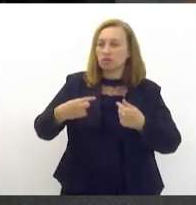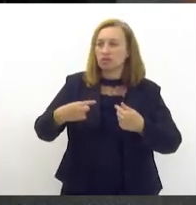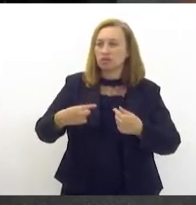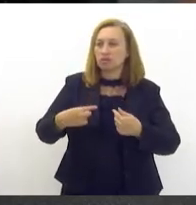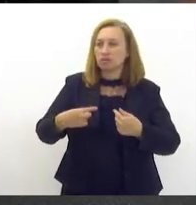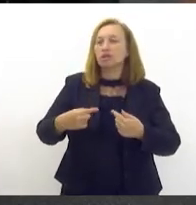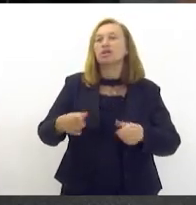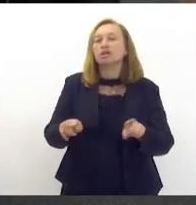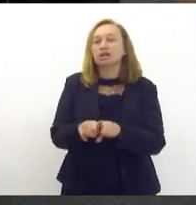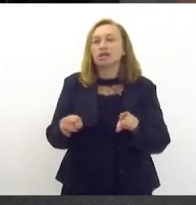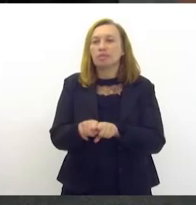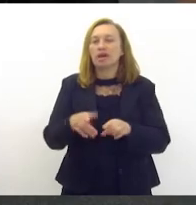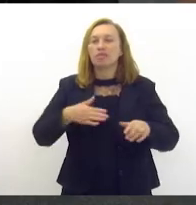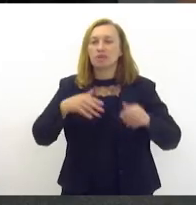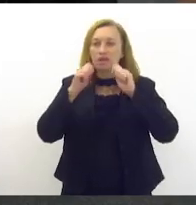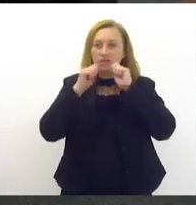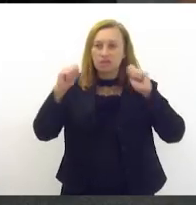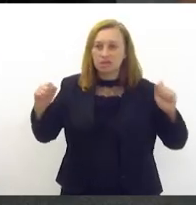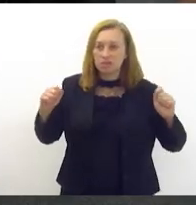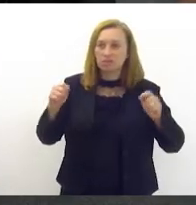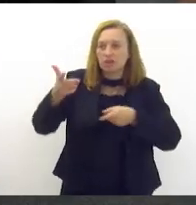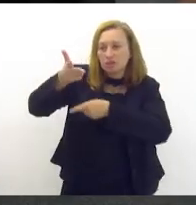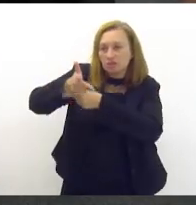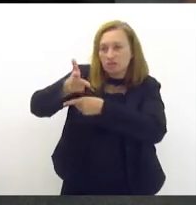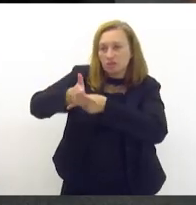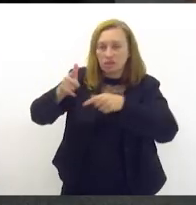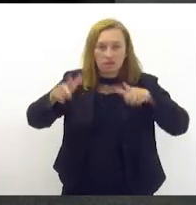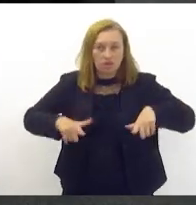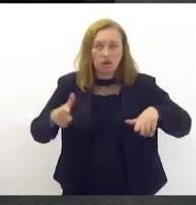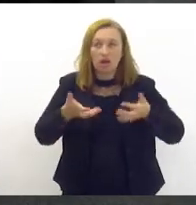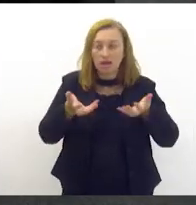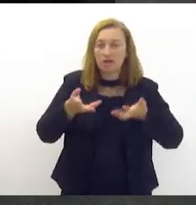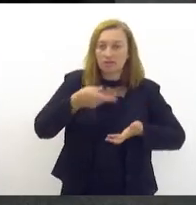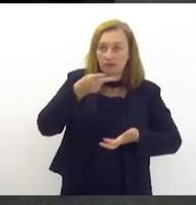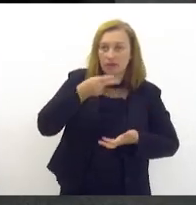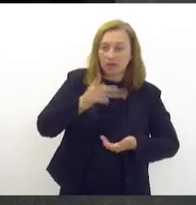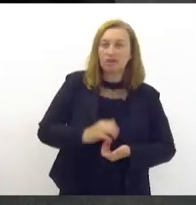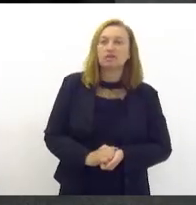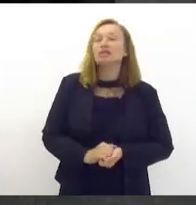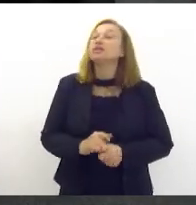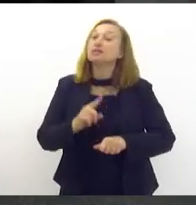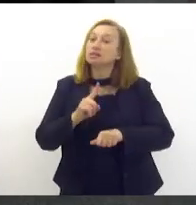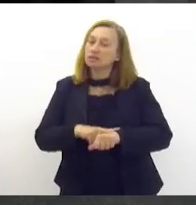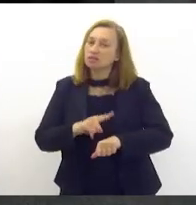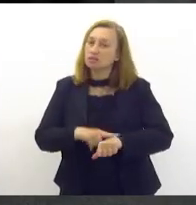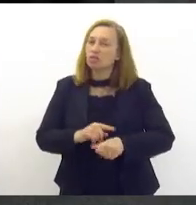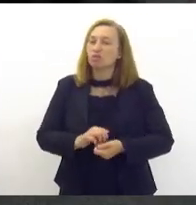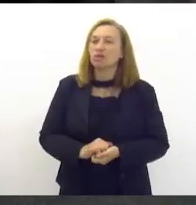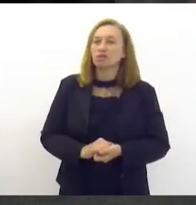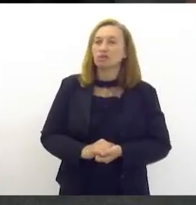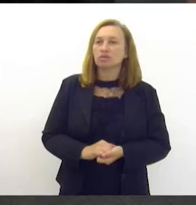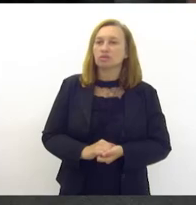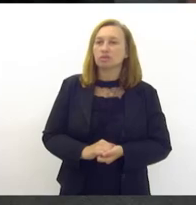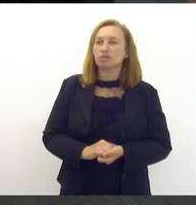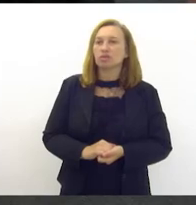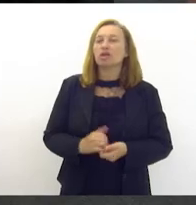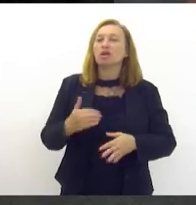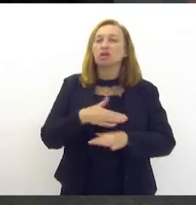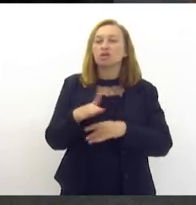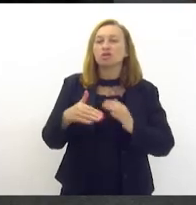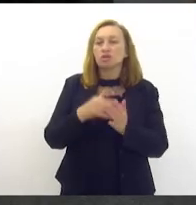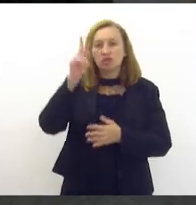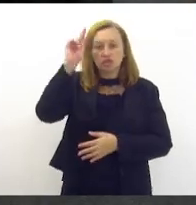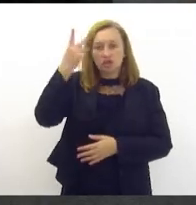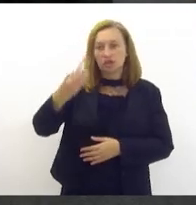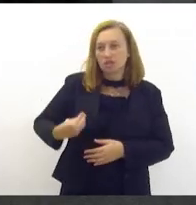minha assessora, que fazia um vídeo naquele espaço. Quero dizer que a partir desse momento, ou melhor, em toda a minha história de